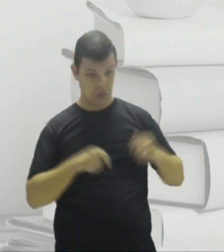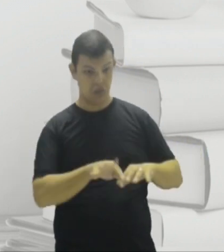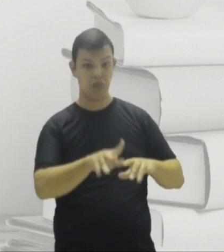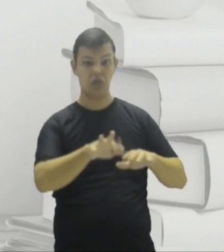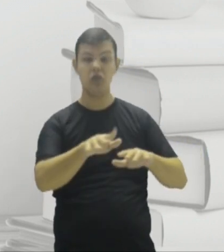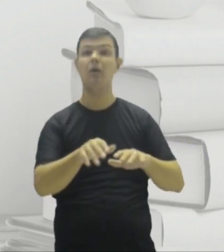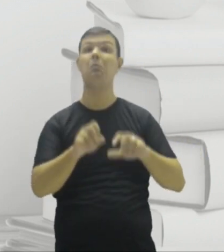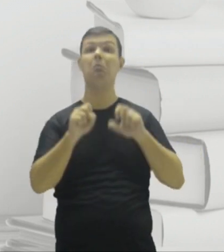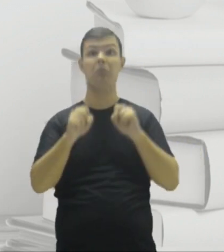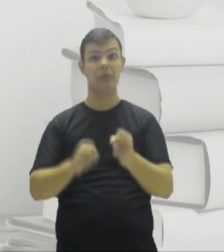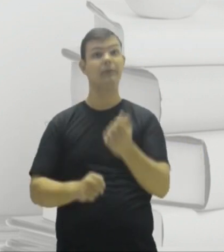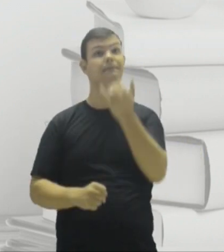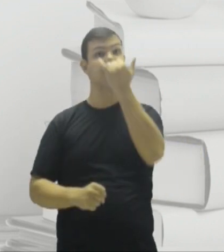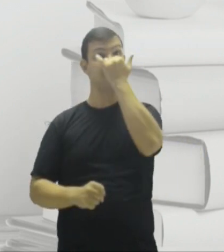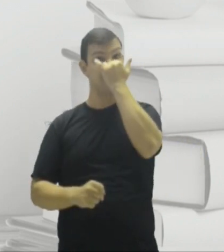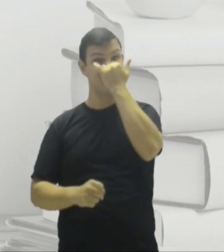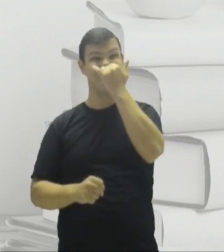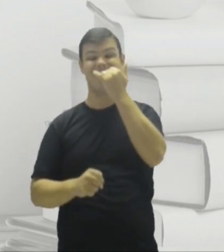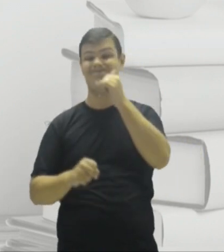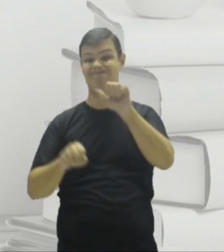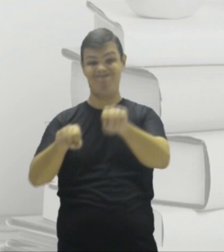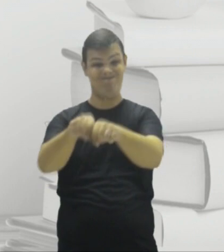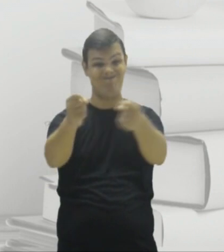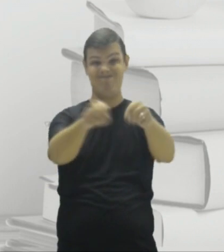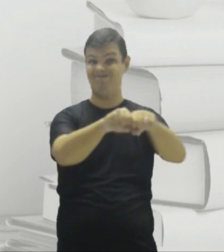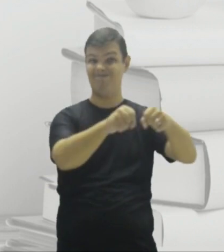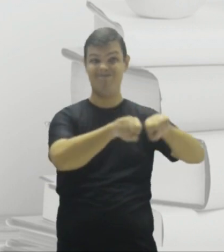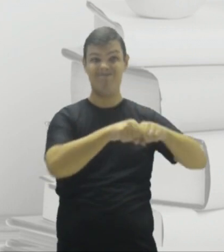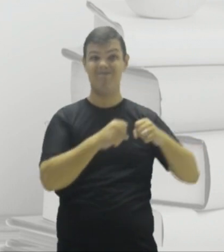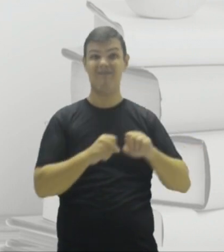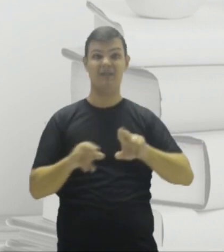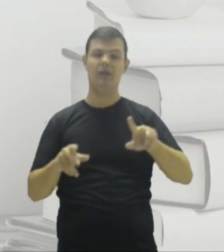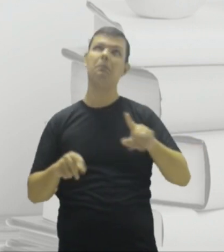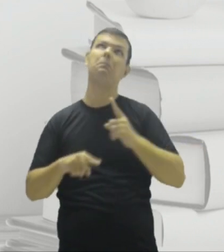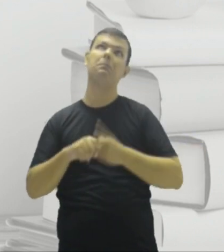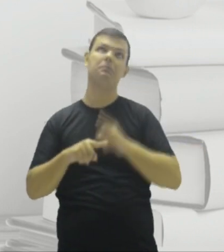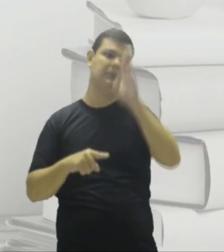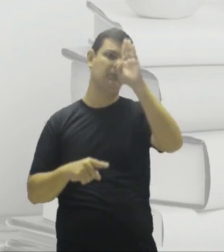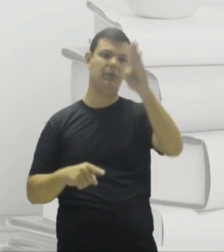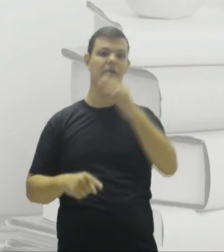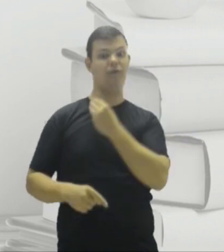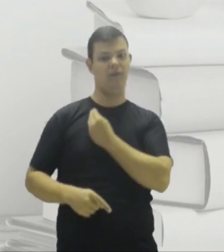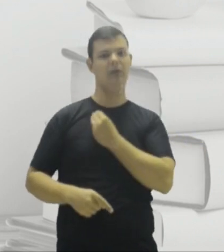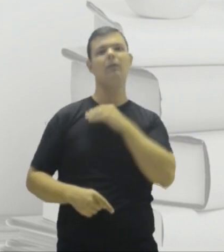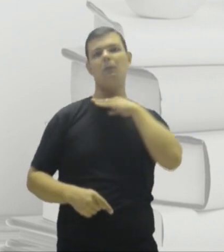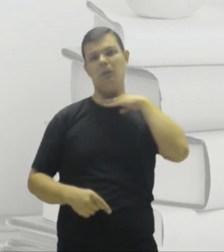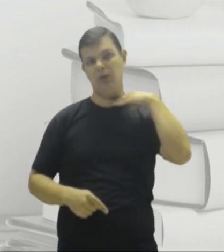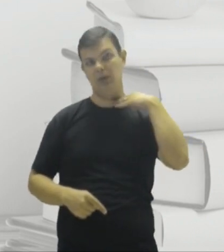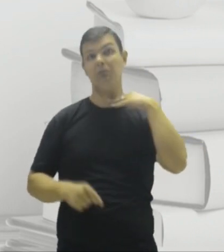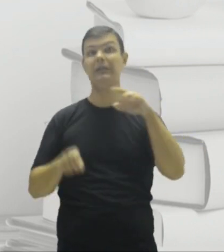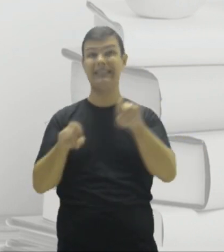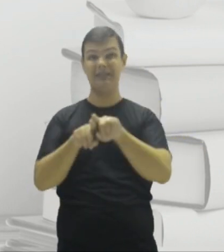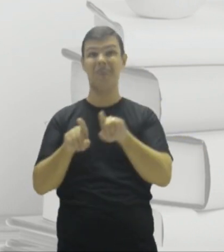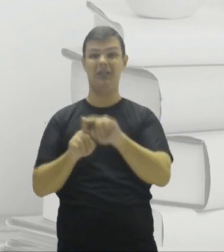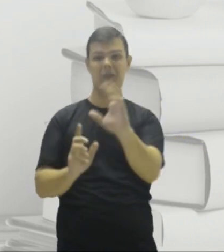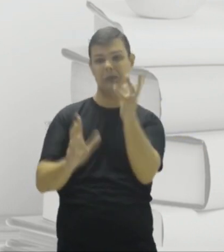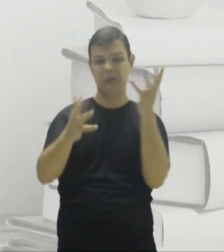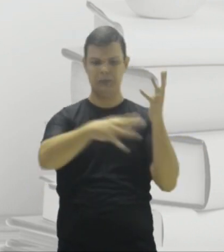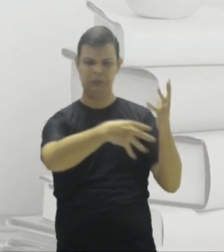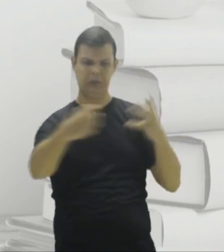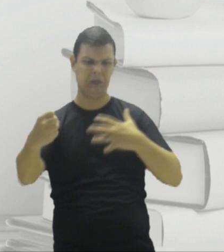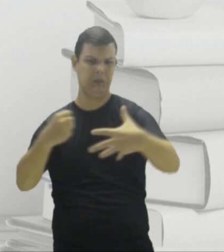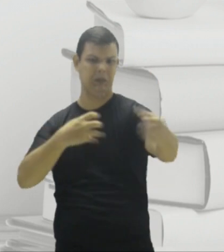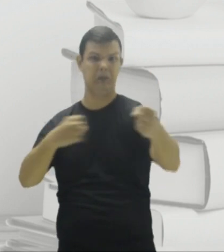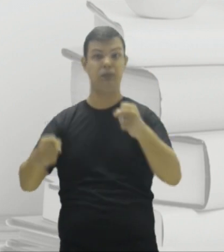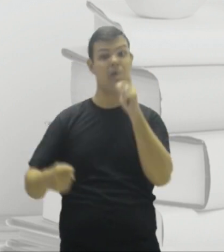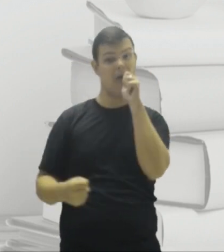ela pode causar consequências como, principalmente, as perdas de vida, mas afetar também o meio ambiente, como a fauna e a